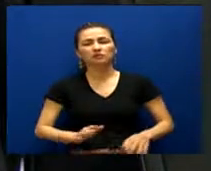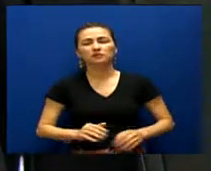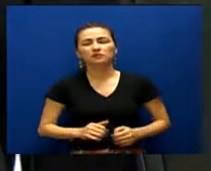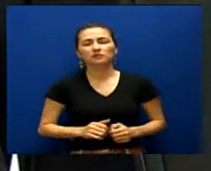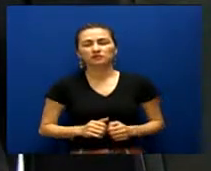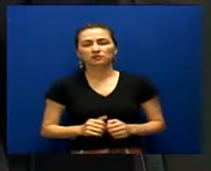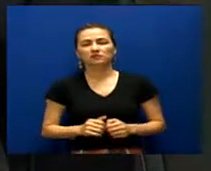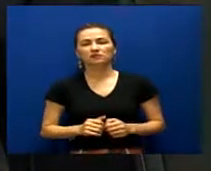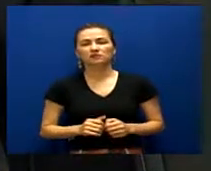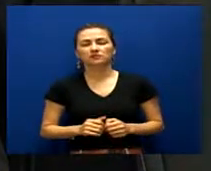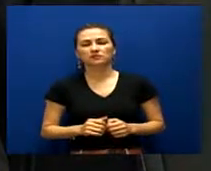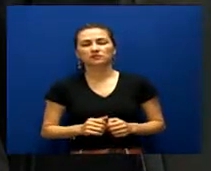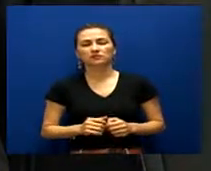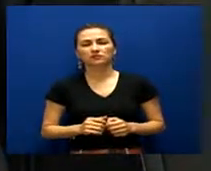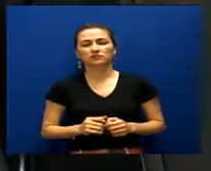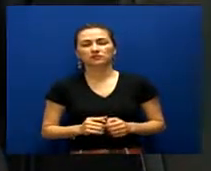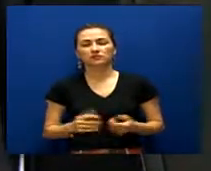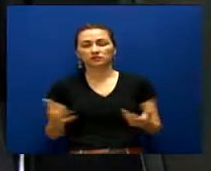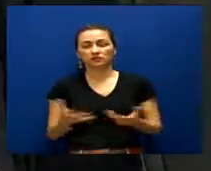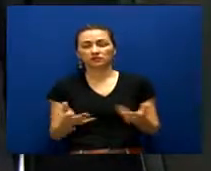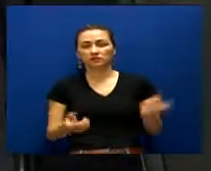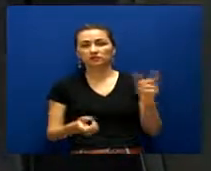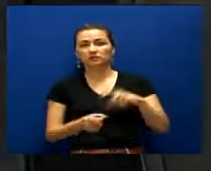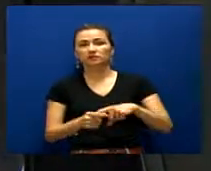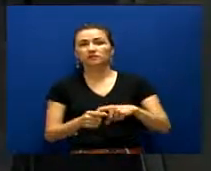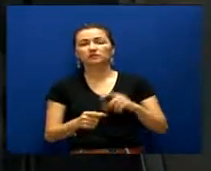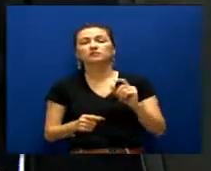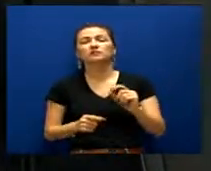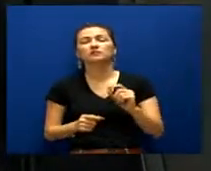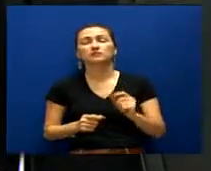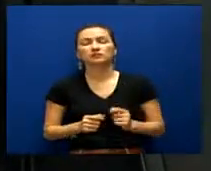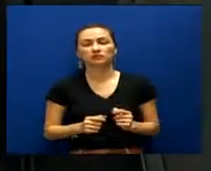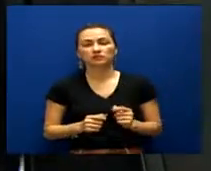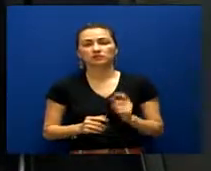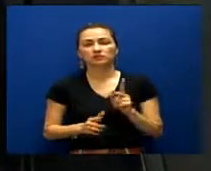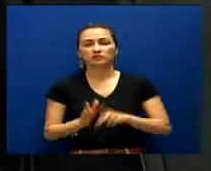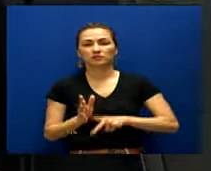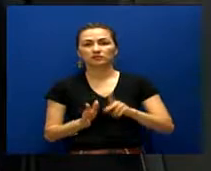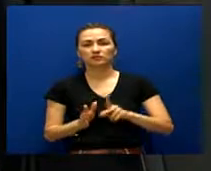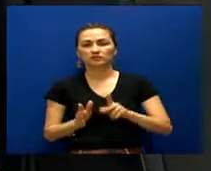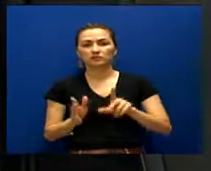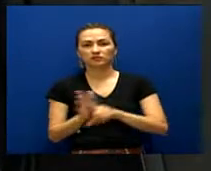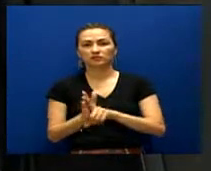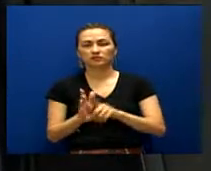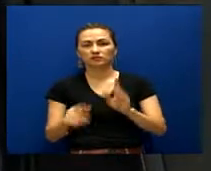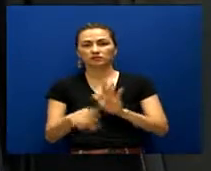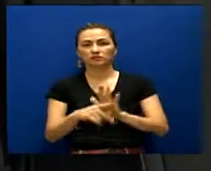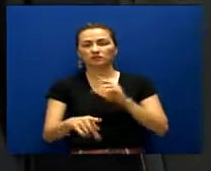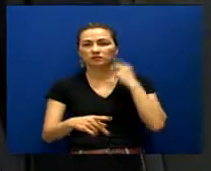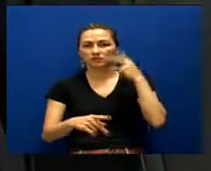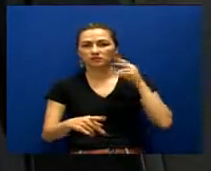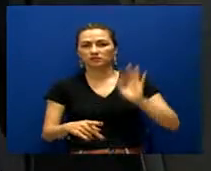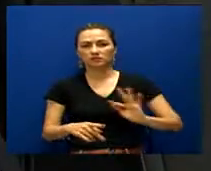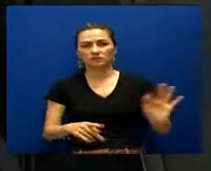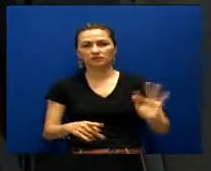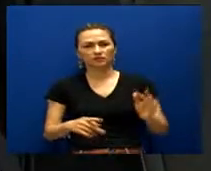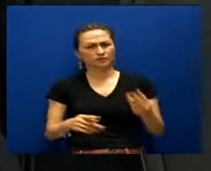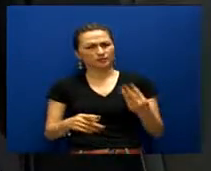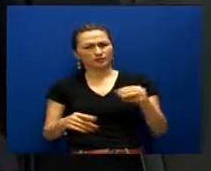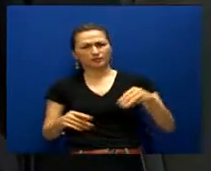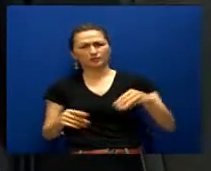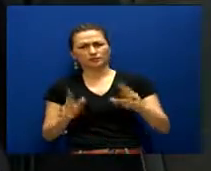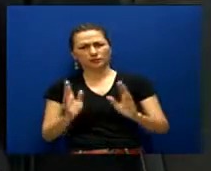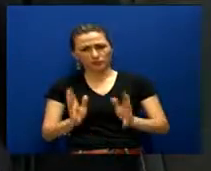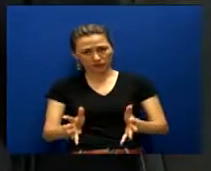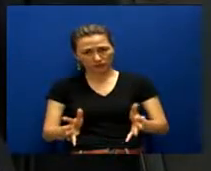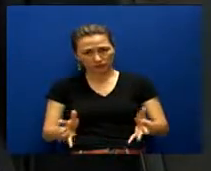nós vamos voltar agora com o projeto de lei do vereador França. Mas já deu? Não,